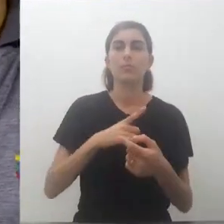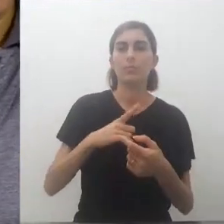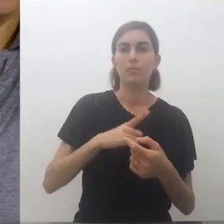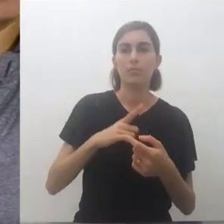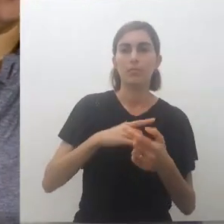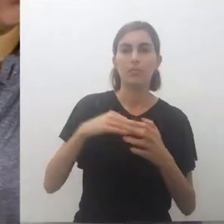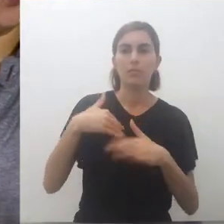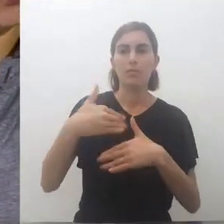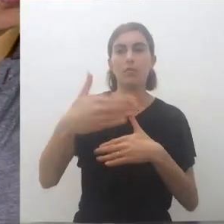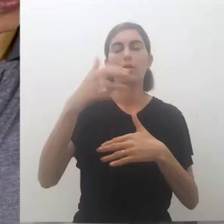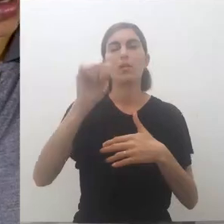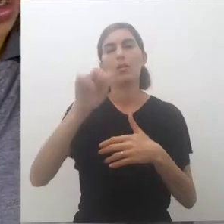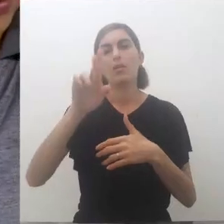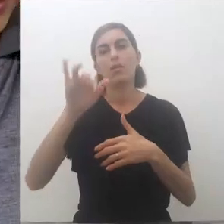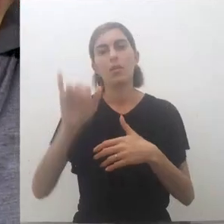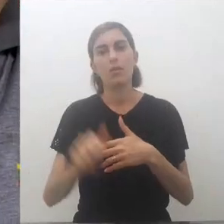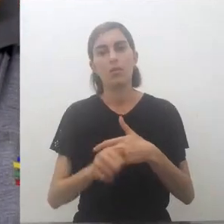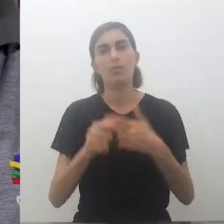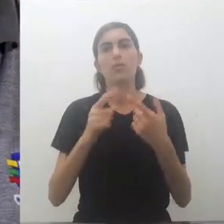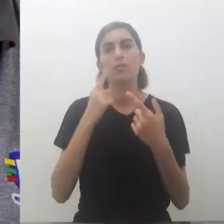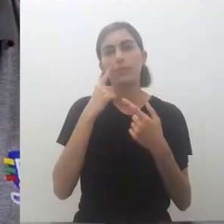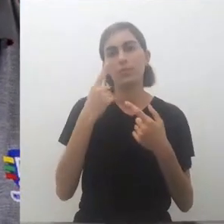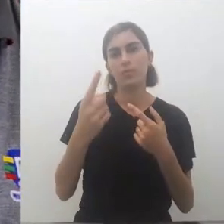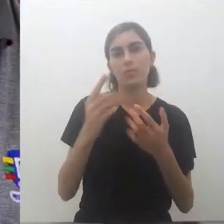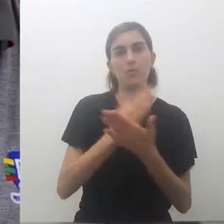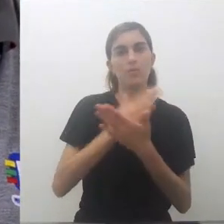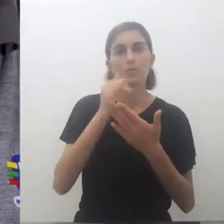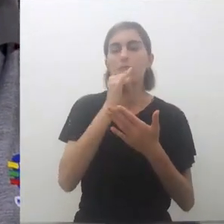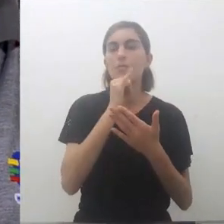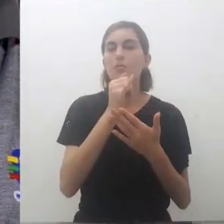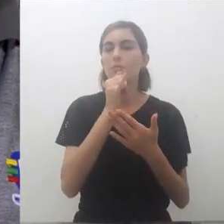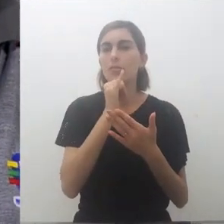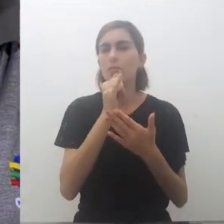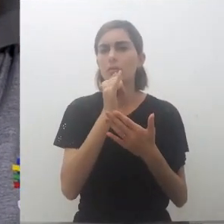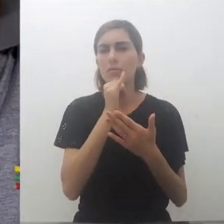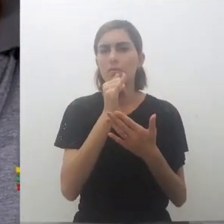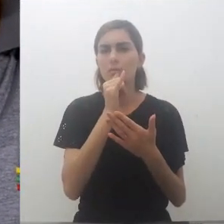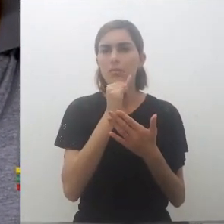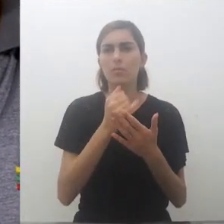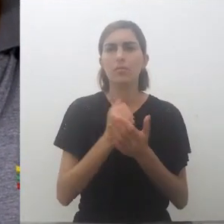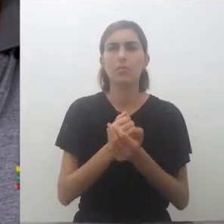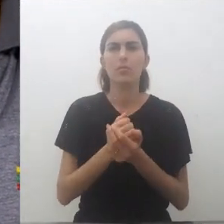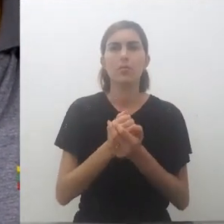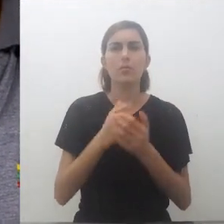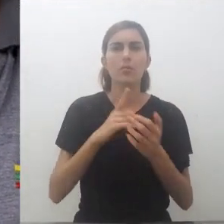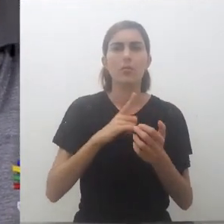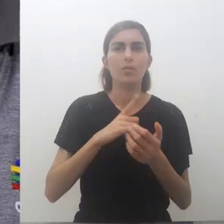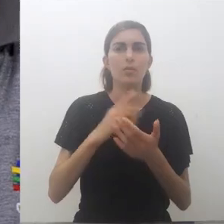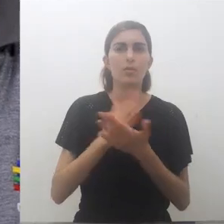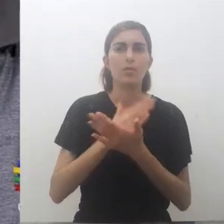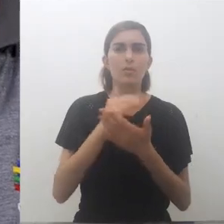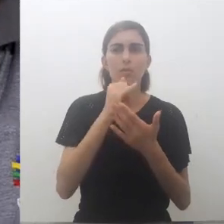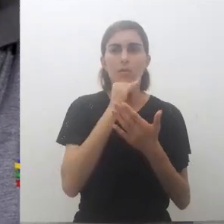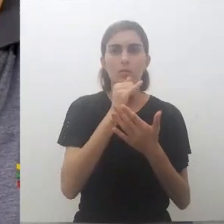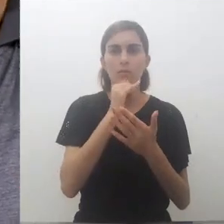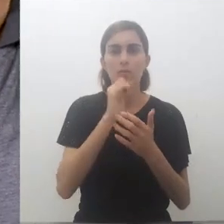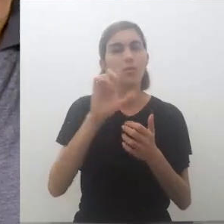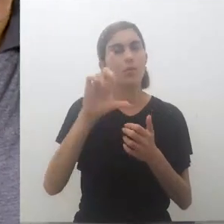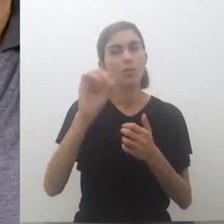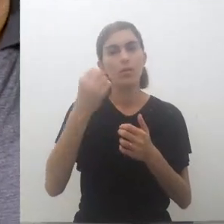áurea, nós vimos aqui alguns exemplos básicos e temos aqui alguns exemplos clássicos, eu